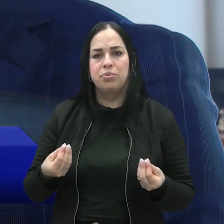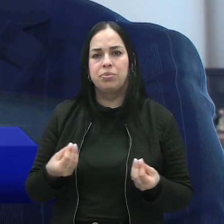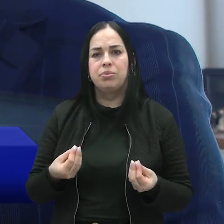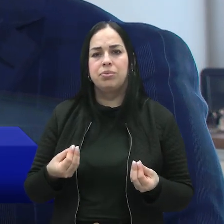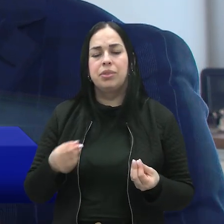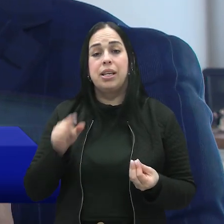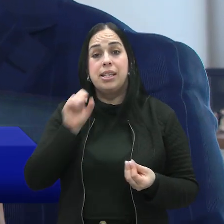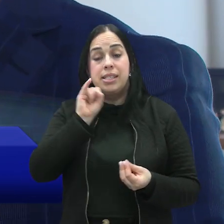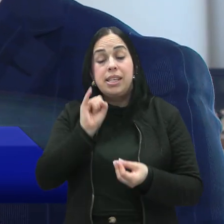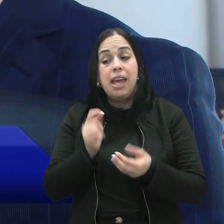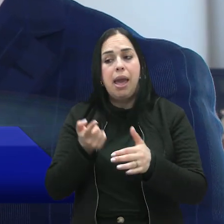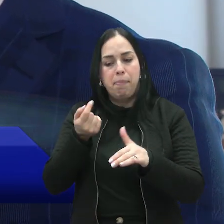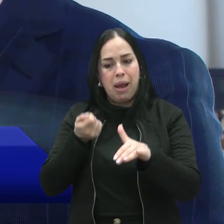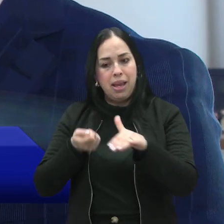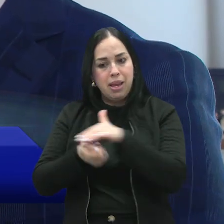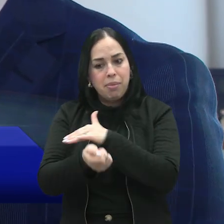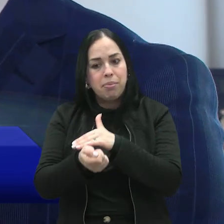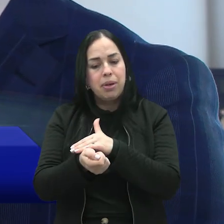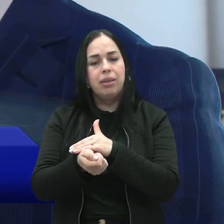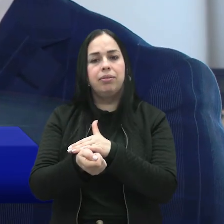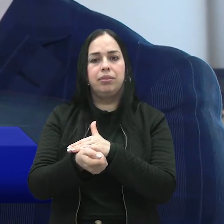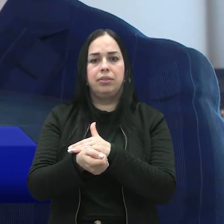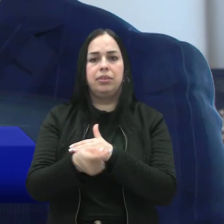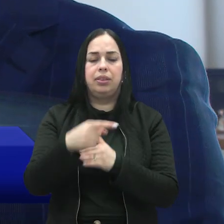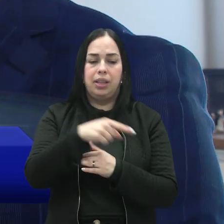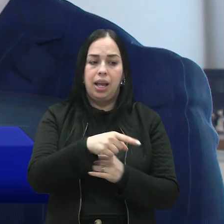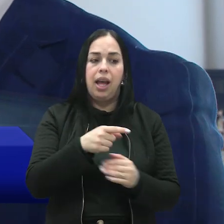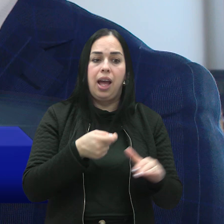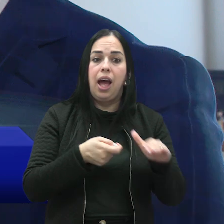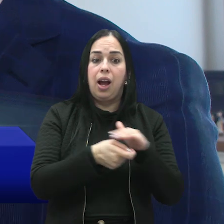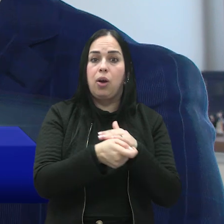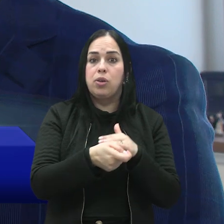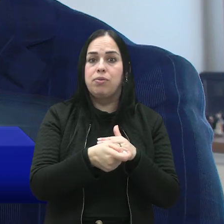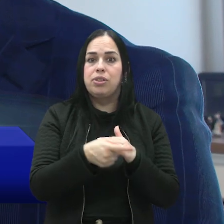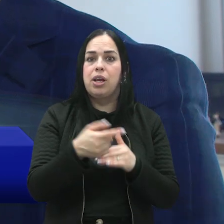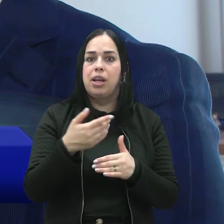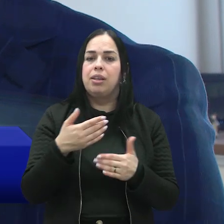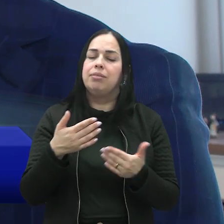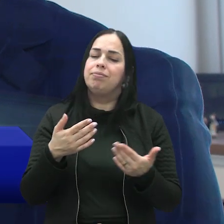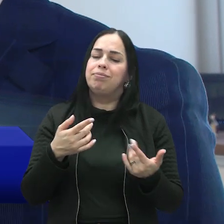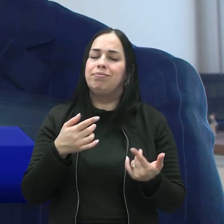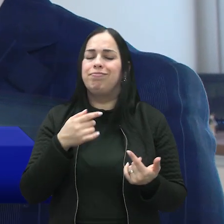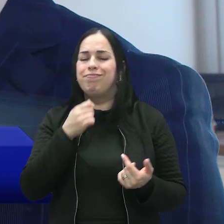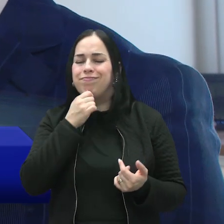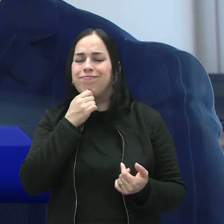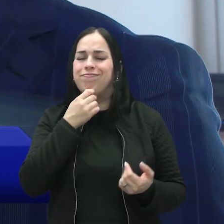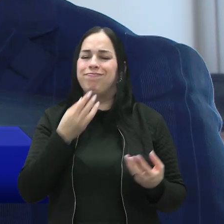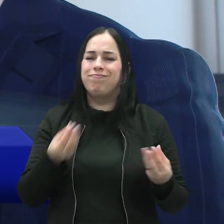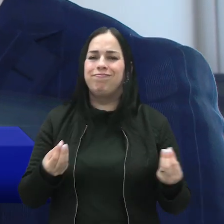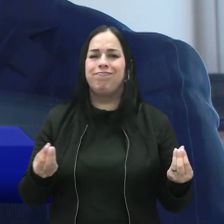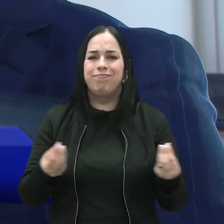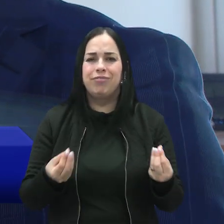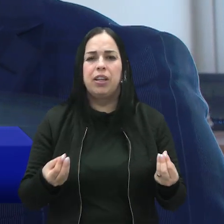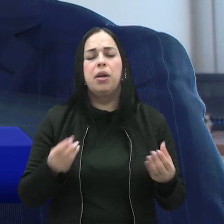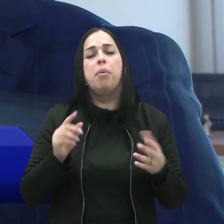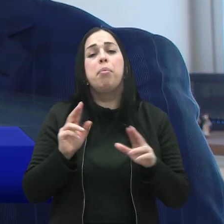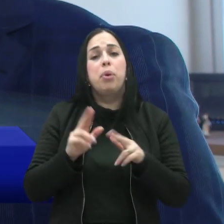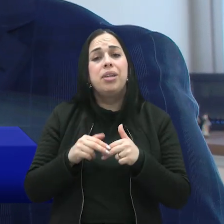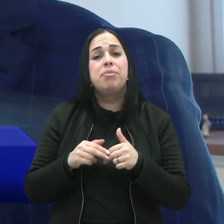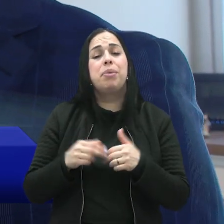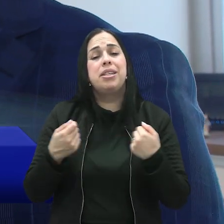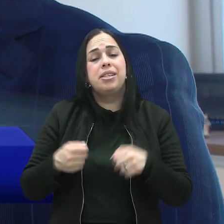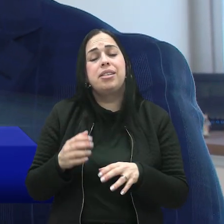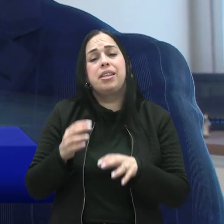como investimento, a compra é duvidosa. É dúvida em termos assim, preciso fazer na ponta do